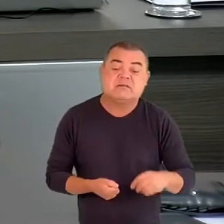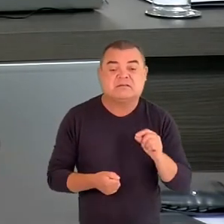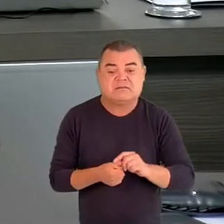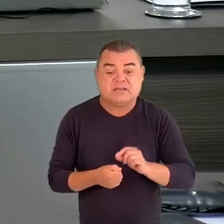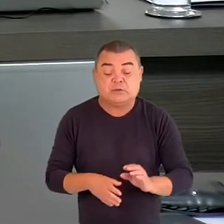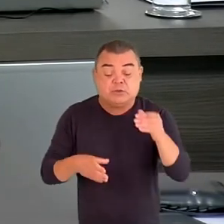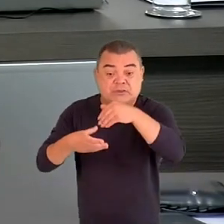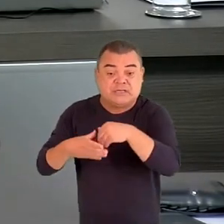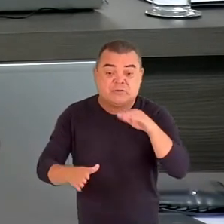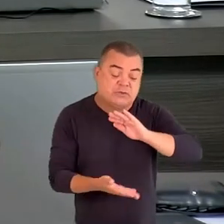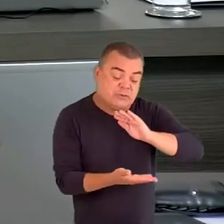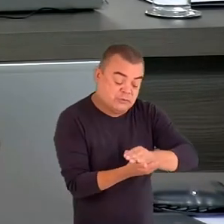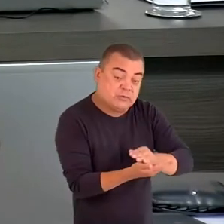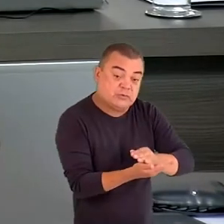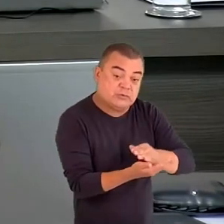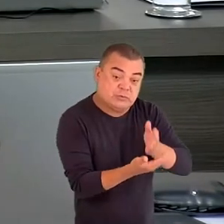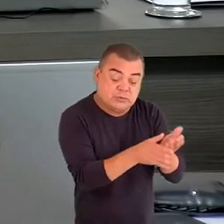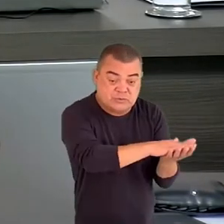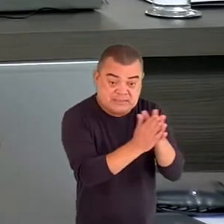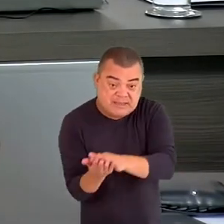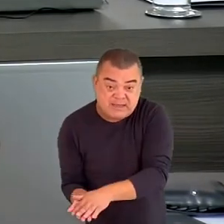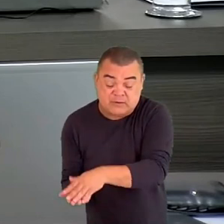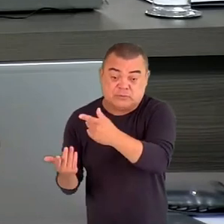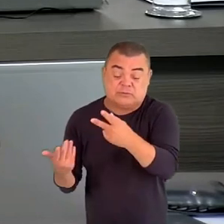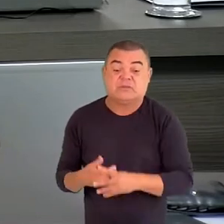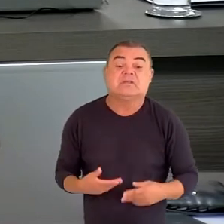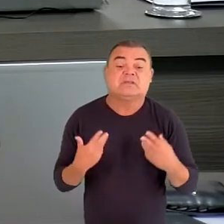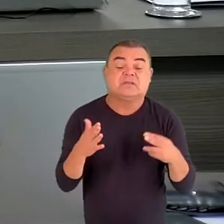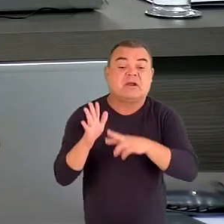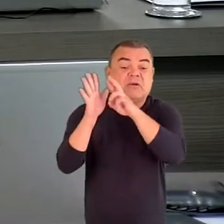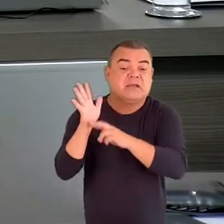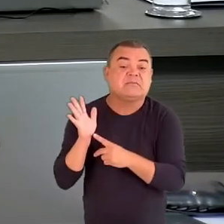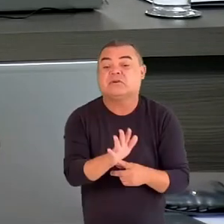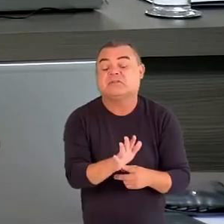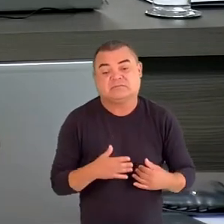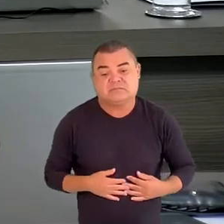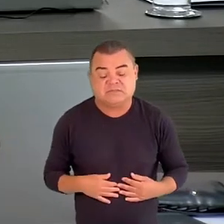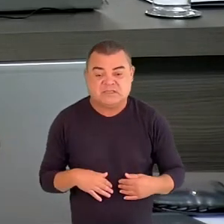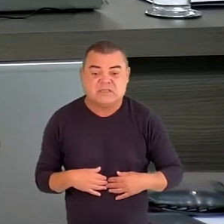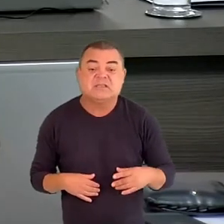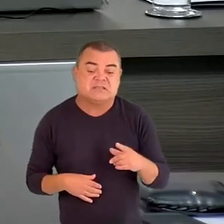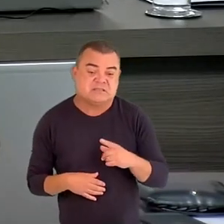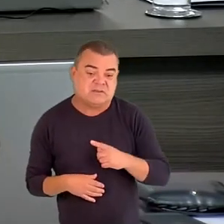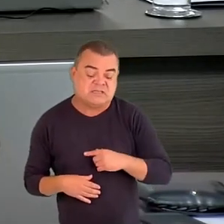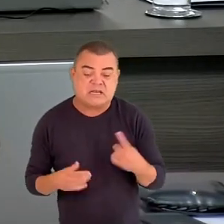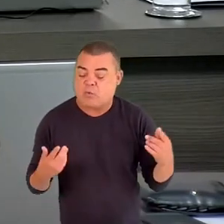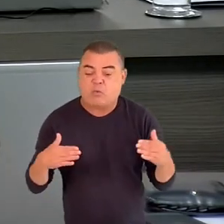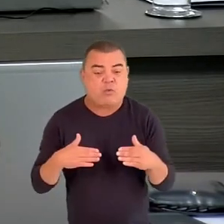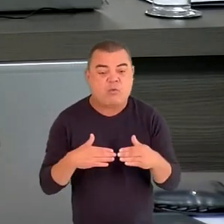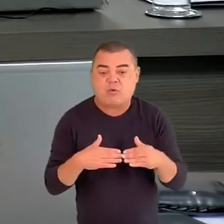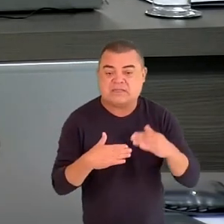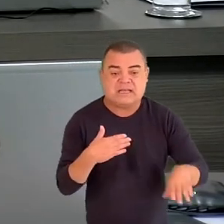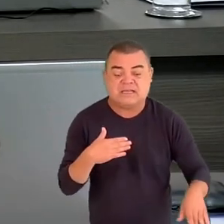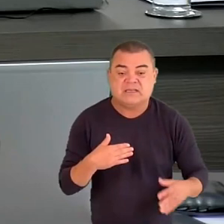como manda a legislação de regência. Se você diverge do entendimento, você recorre. Se você não concorda com